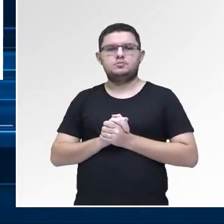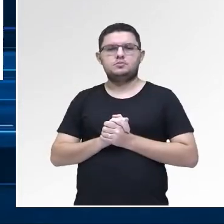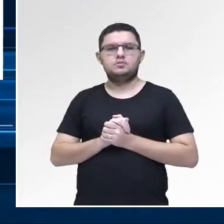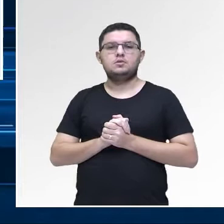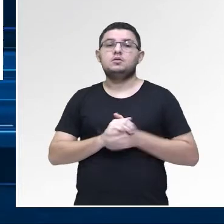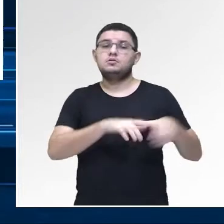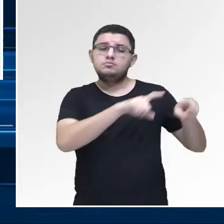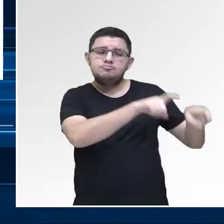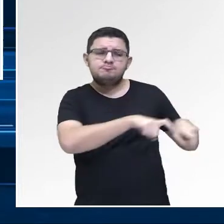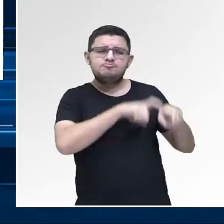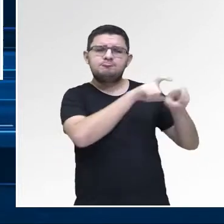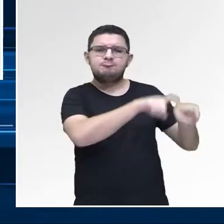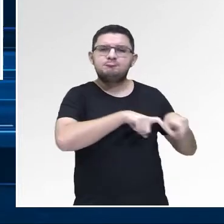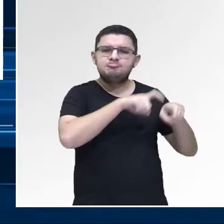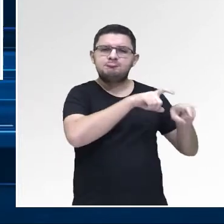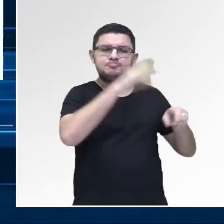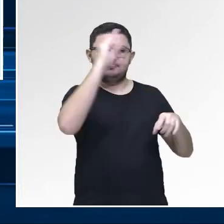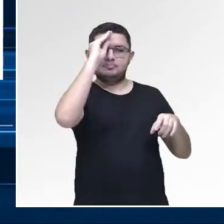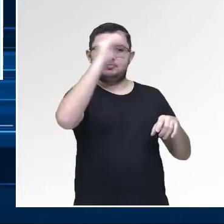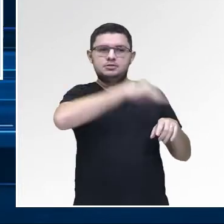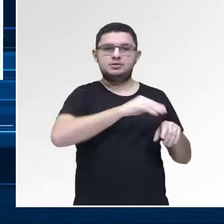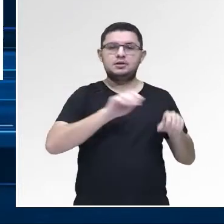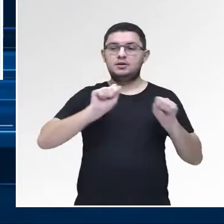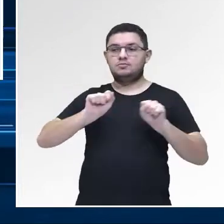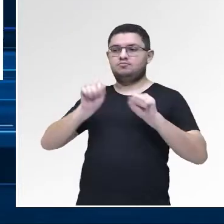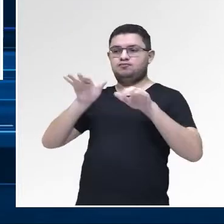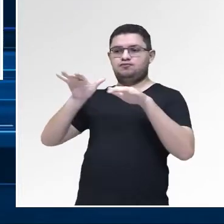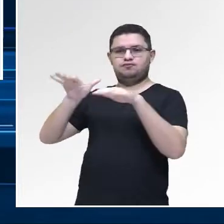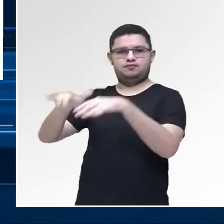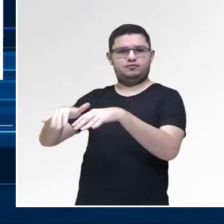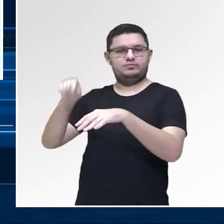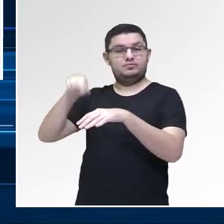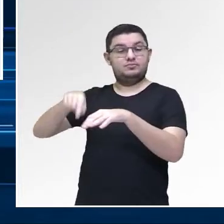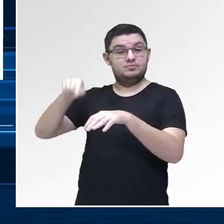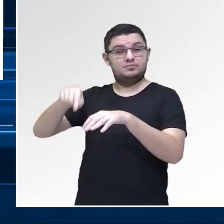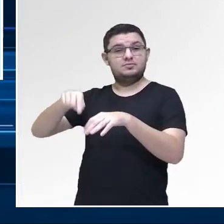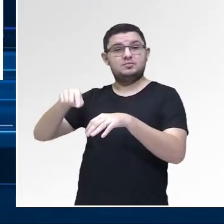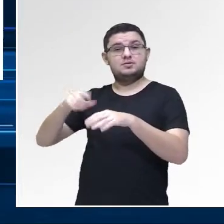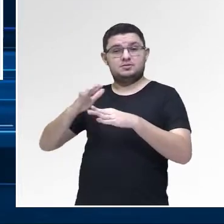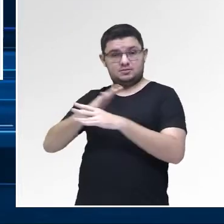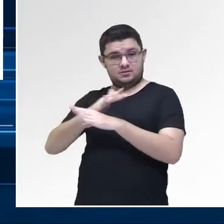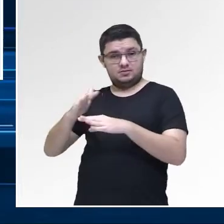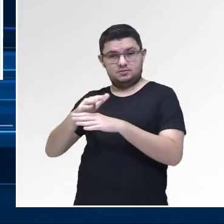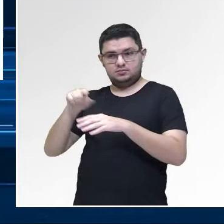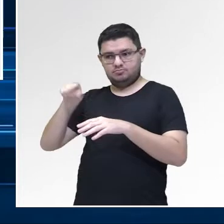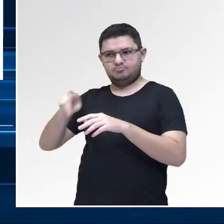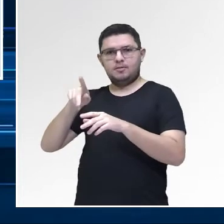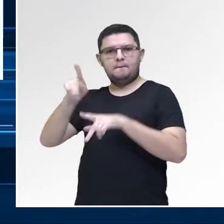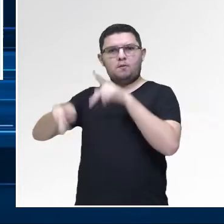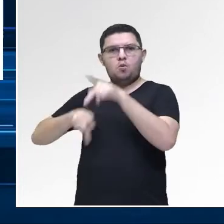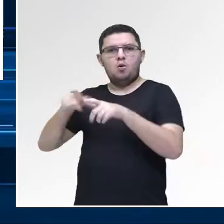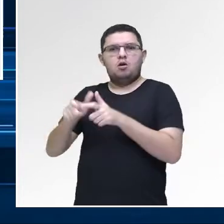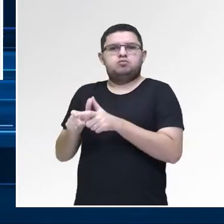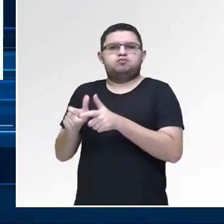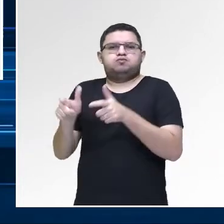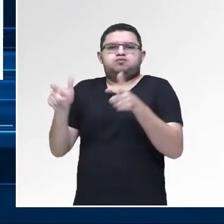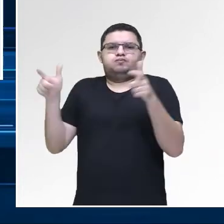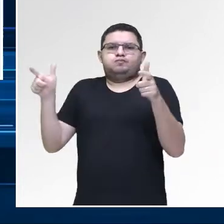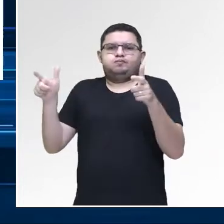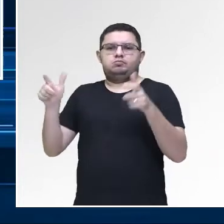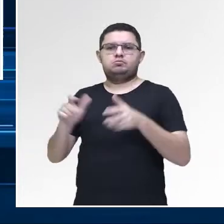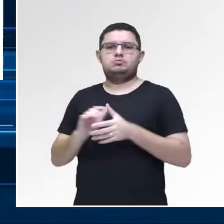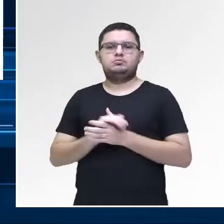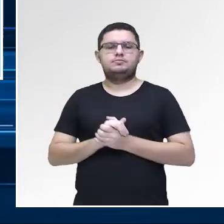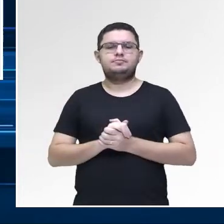de atração populacional, causando o êxodo rural. O êxodo rural também foi provocado por